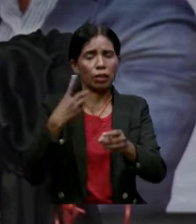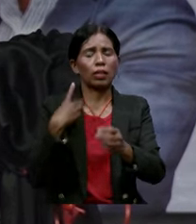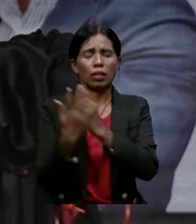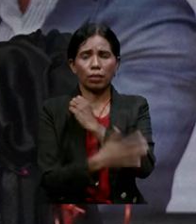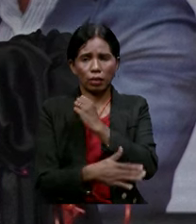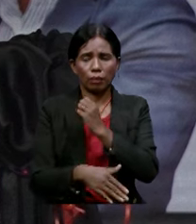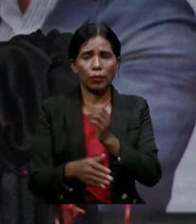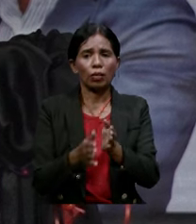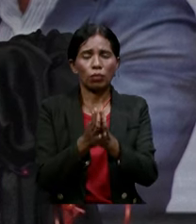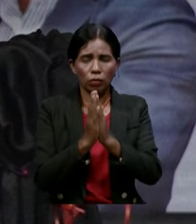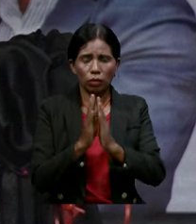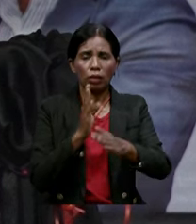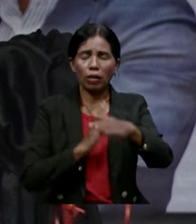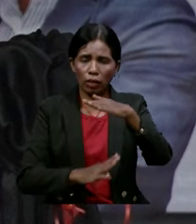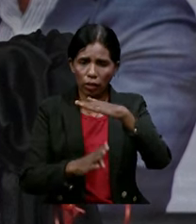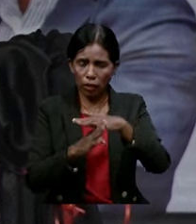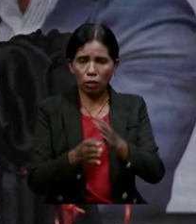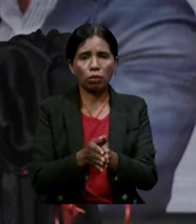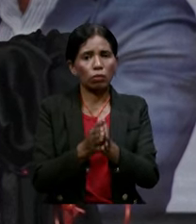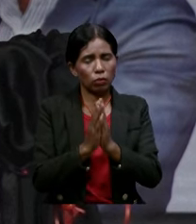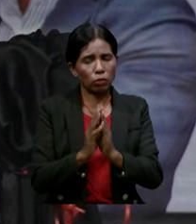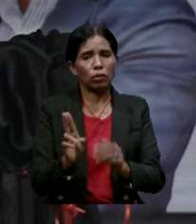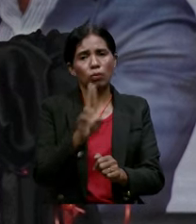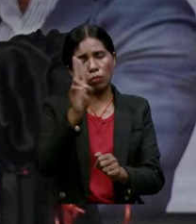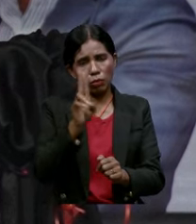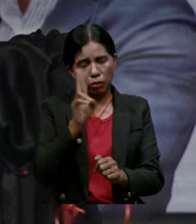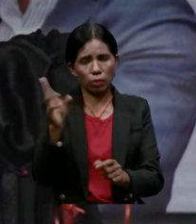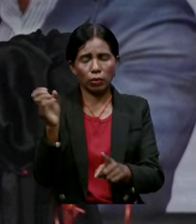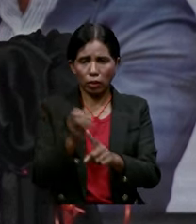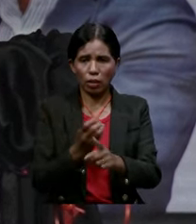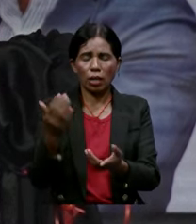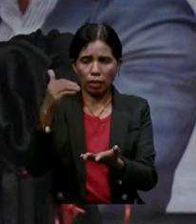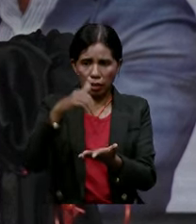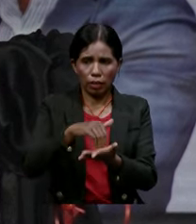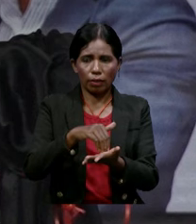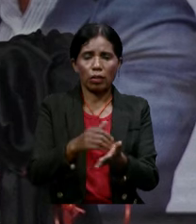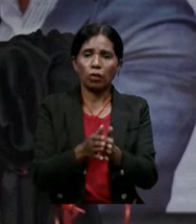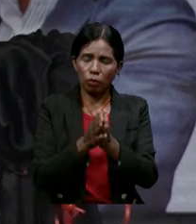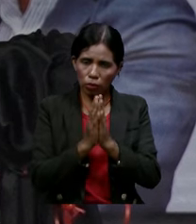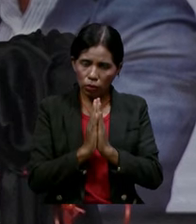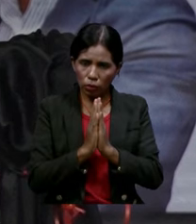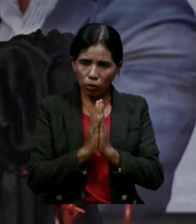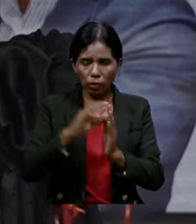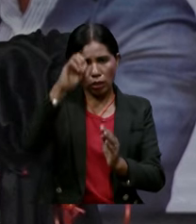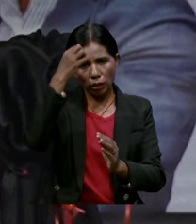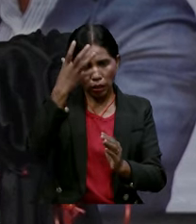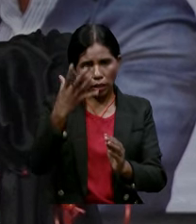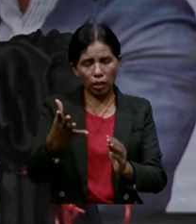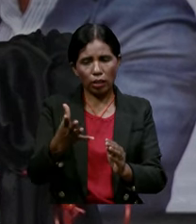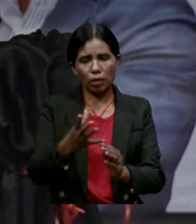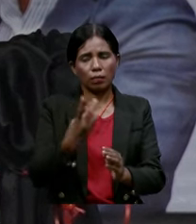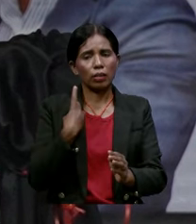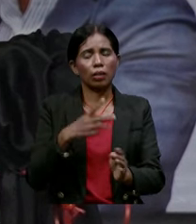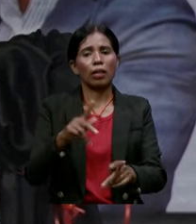vos ahusu bem todo. Atau aproveita a oportunidade da né da lei da tan o sumata maliri vai ter heróis da pátria